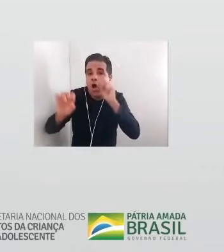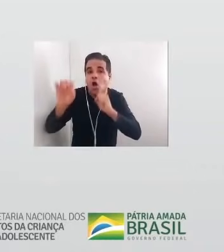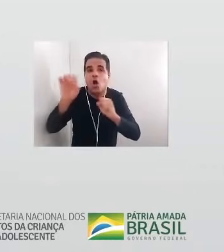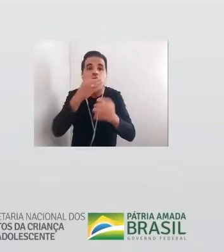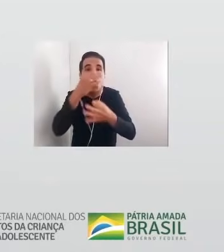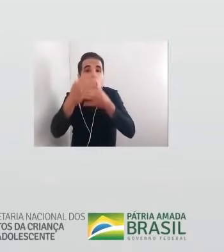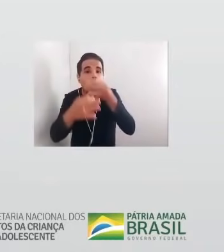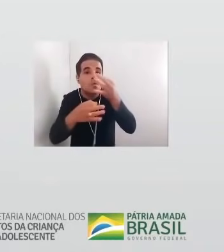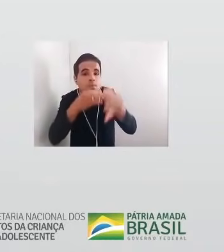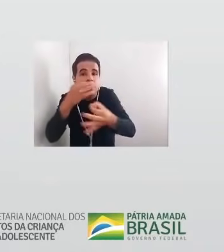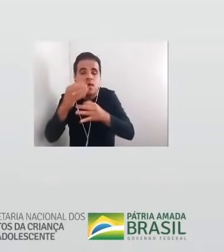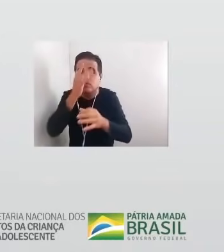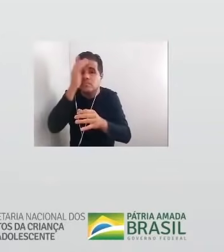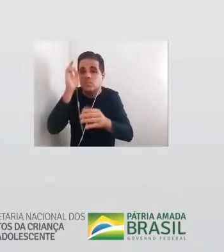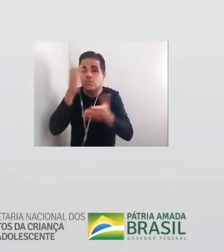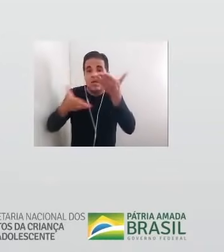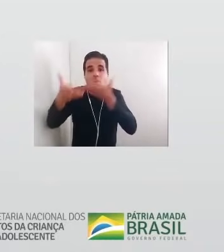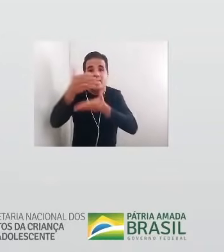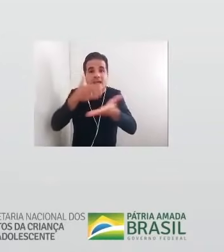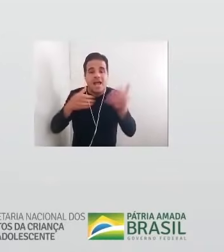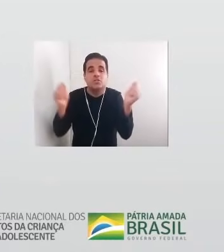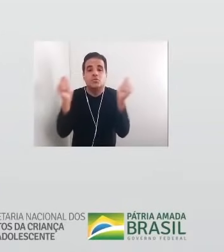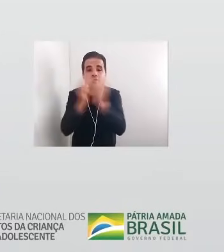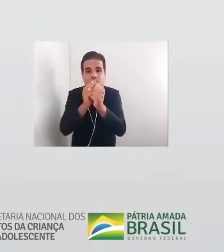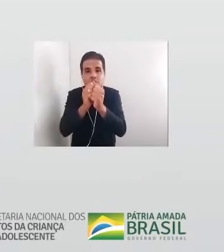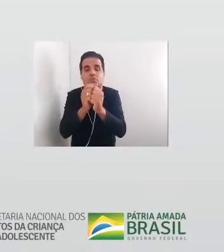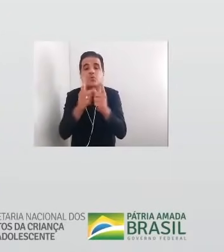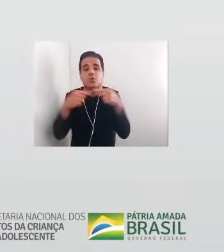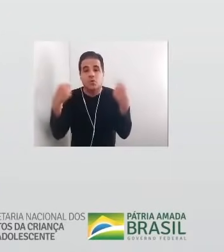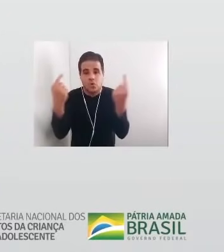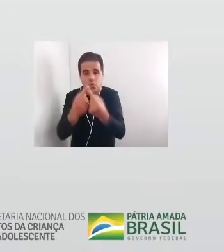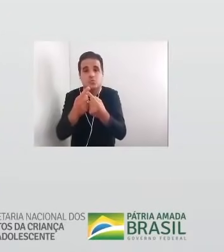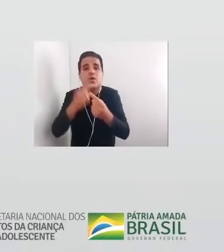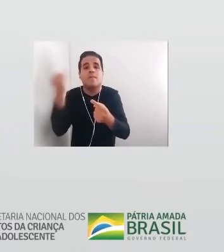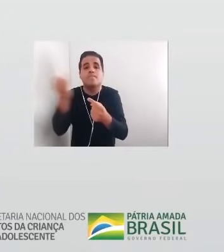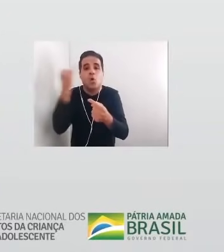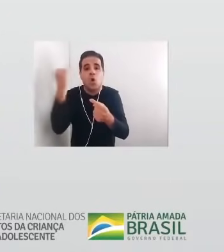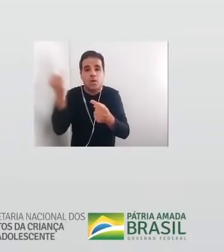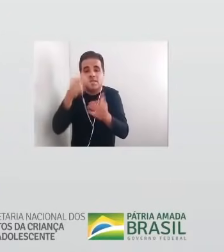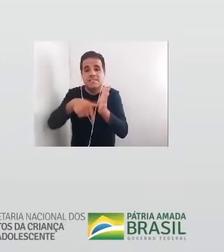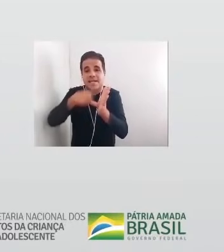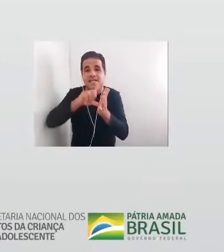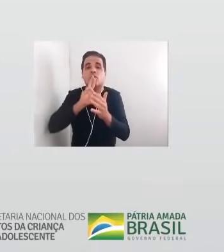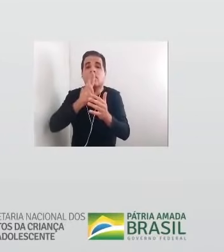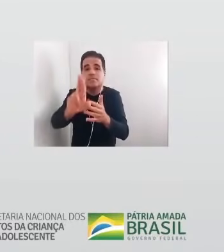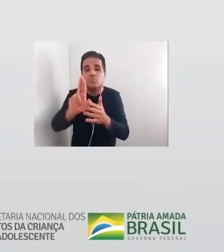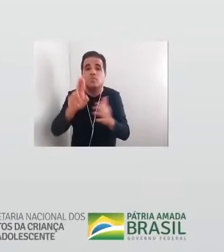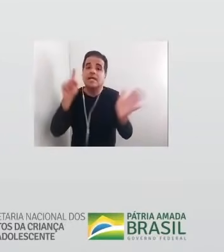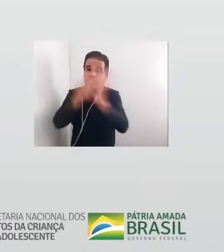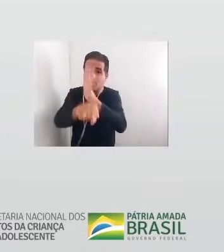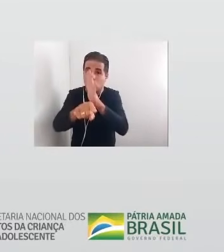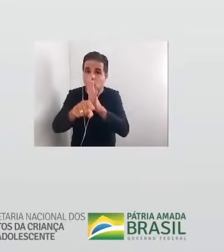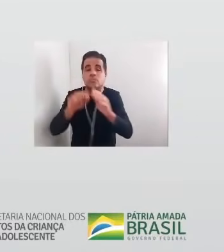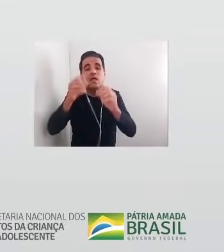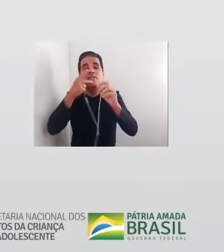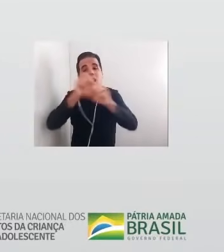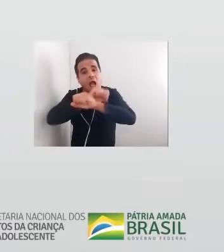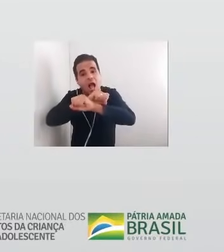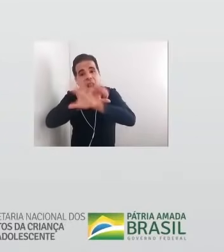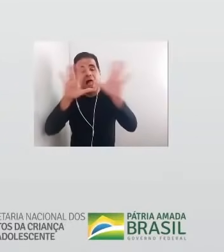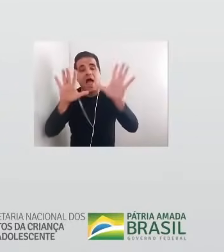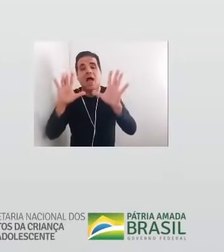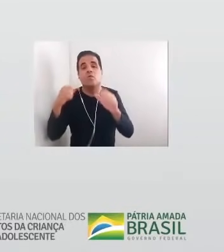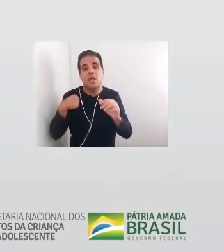que estão interagindo conosco. E também é importante, antes que eu responda essa pergunta, deixar bastante claro que eu tenho 10